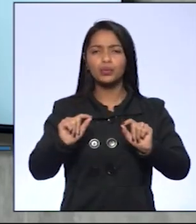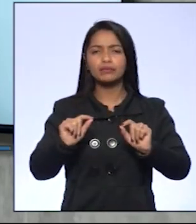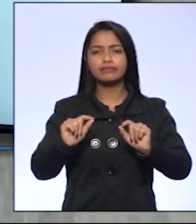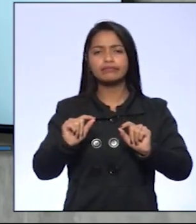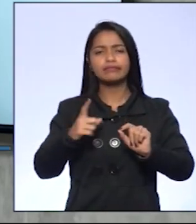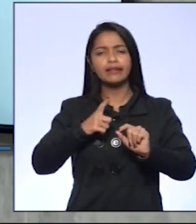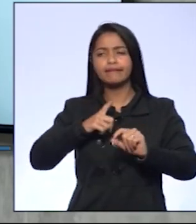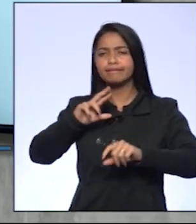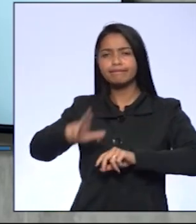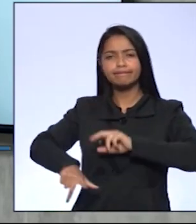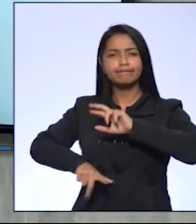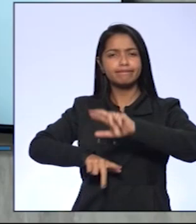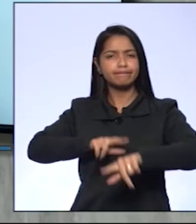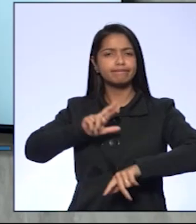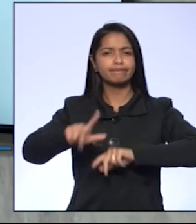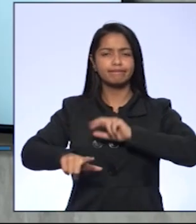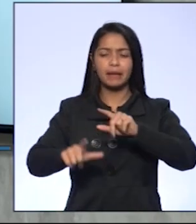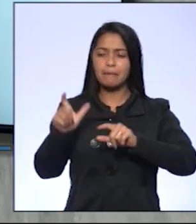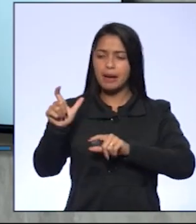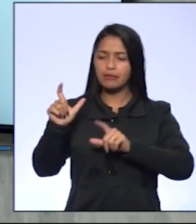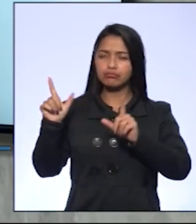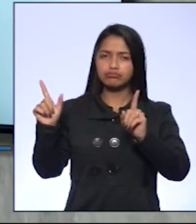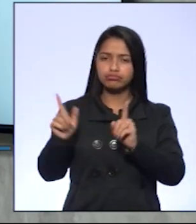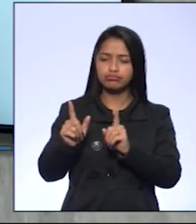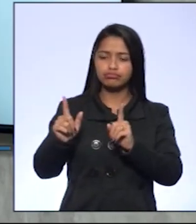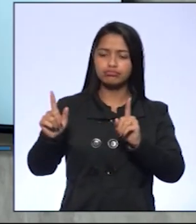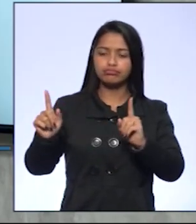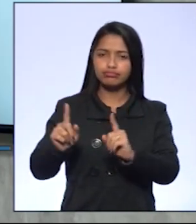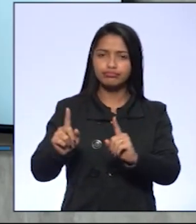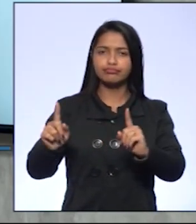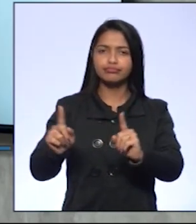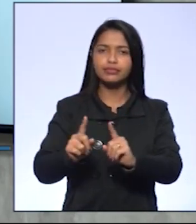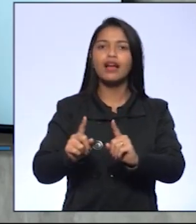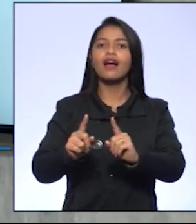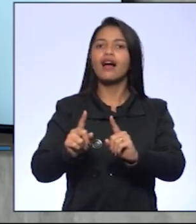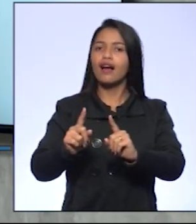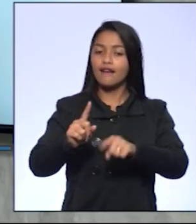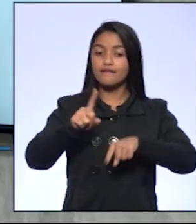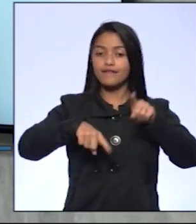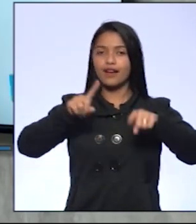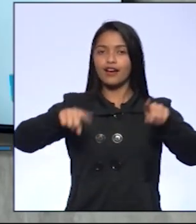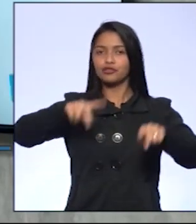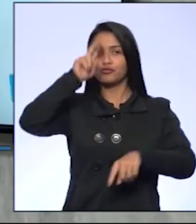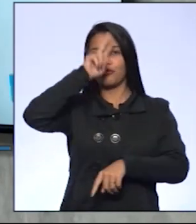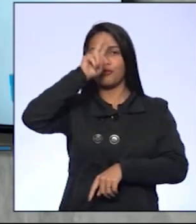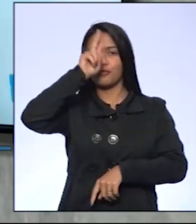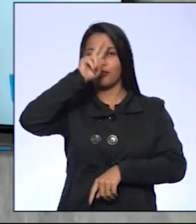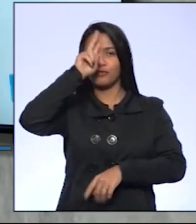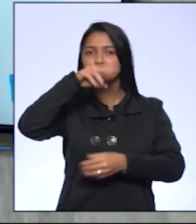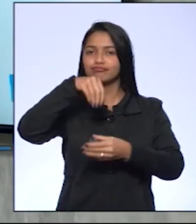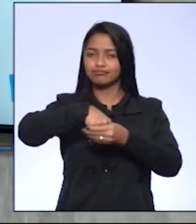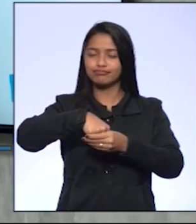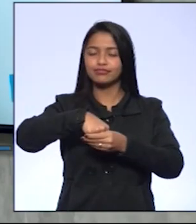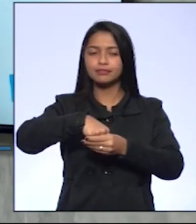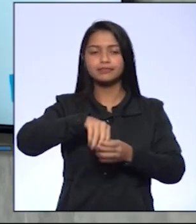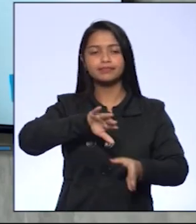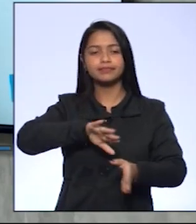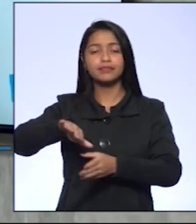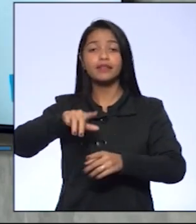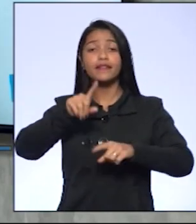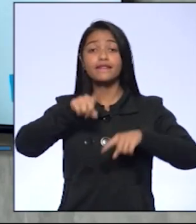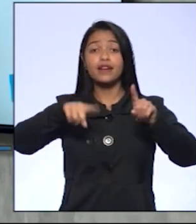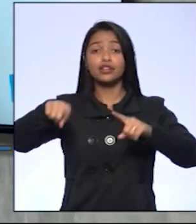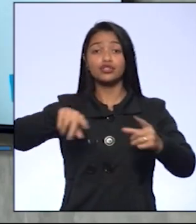essa condição de ir reduzindo termos, também faz parte da variante histórica. Combinadinho? Bom, variante